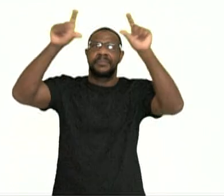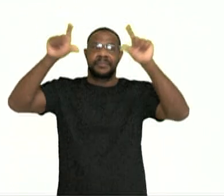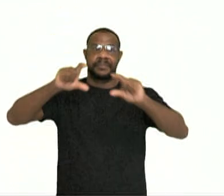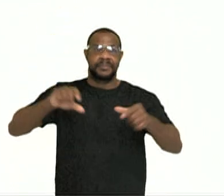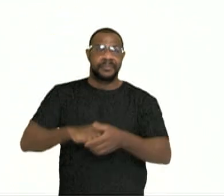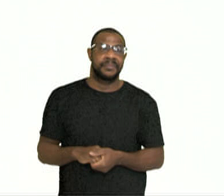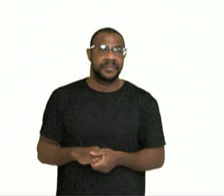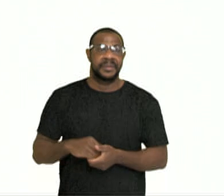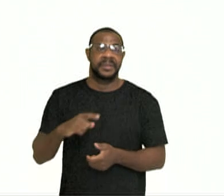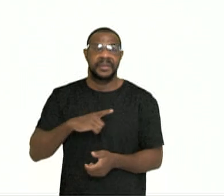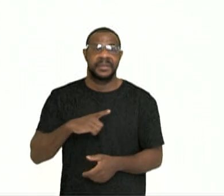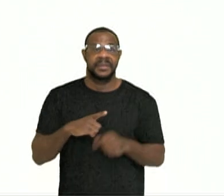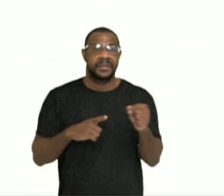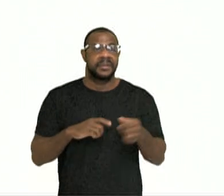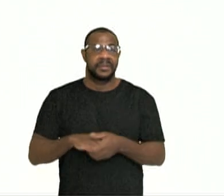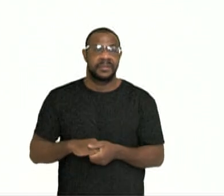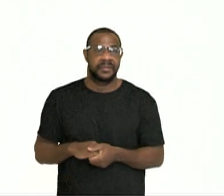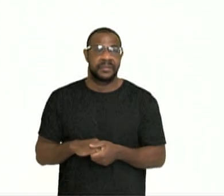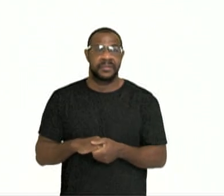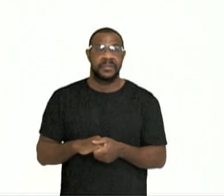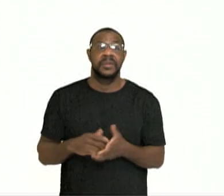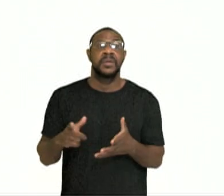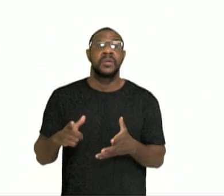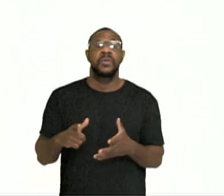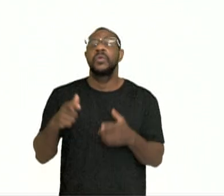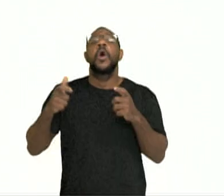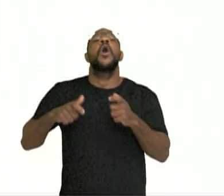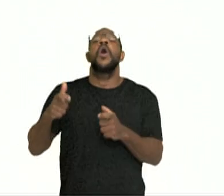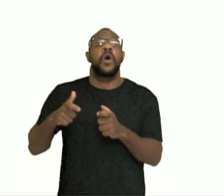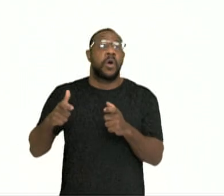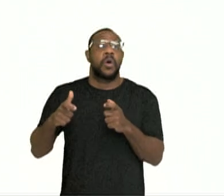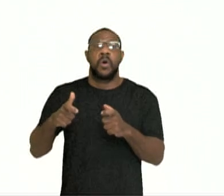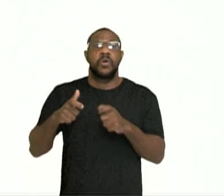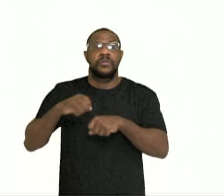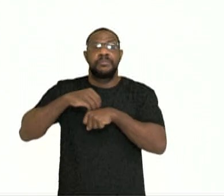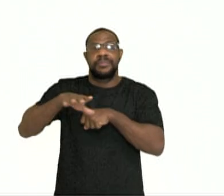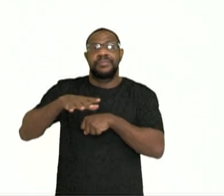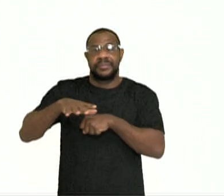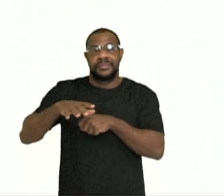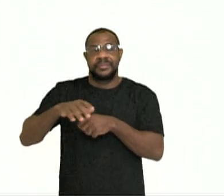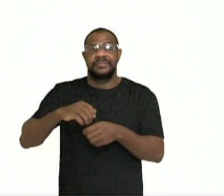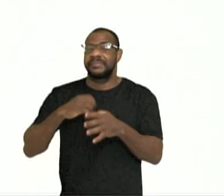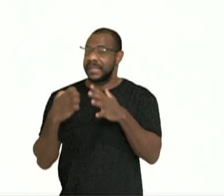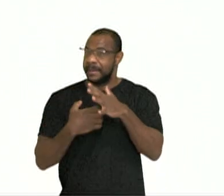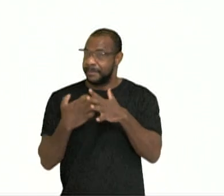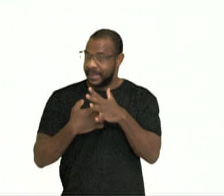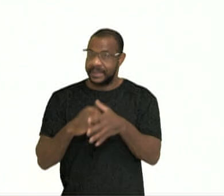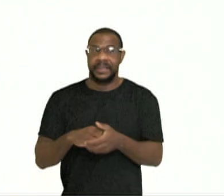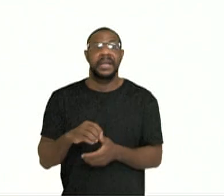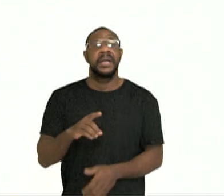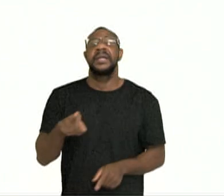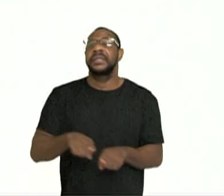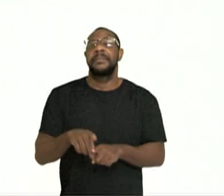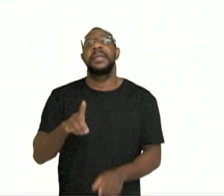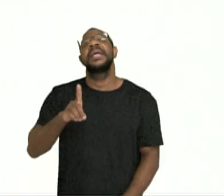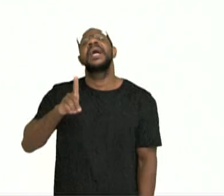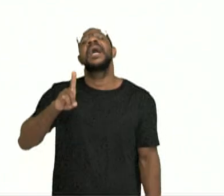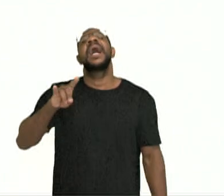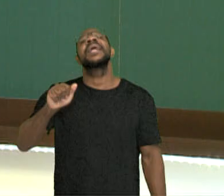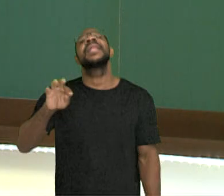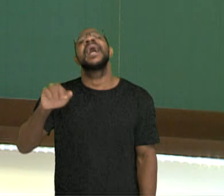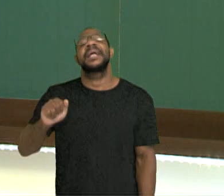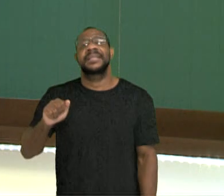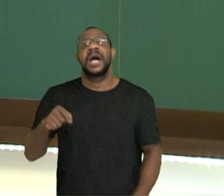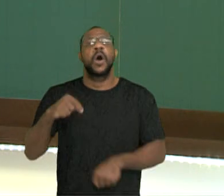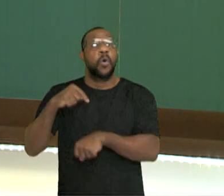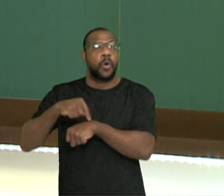aqui nós temos aqui o nome, né, do veículo e de quem escreveu a notícia, também a data e o horário. Por que,